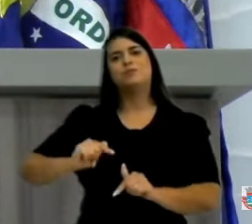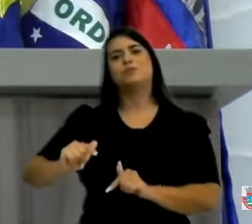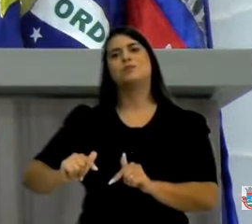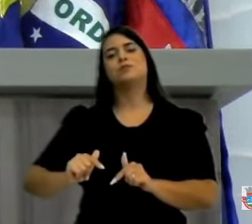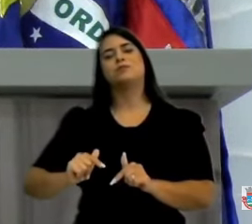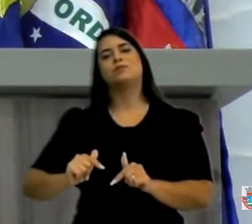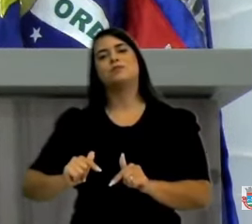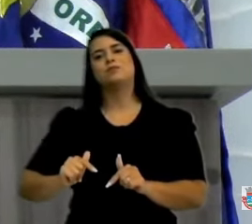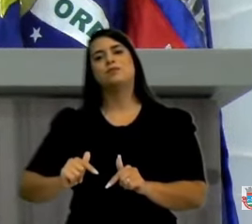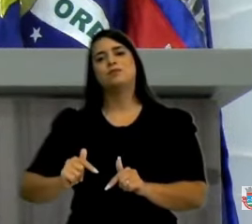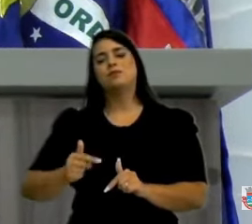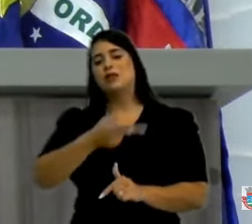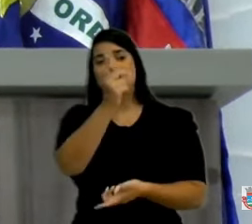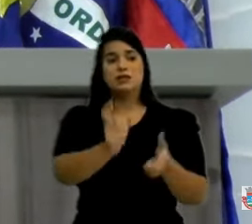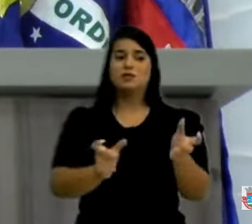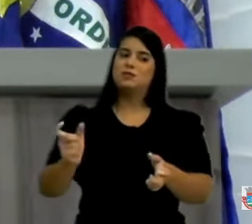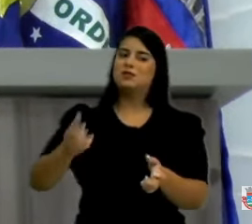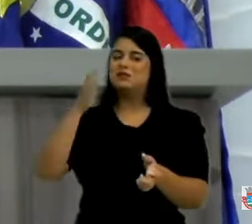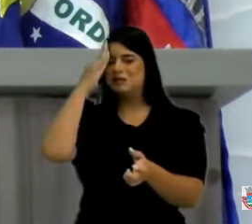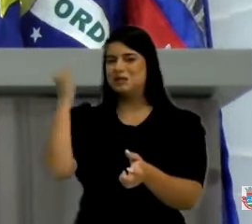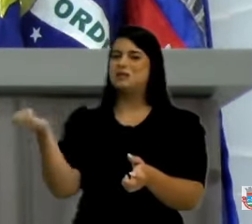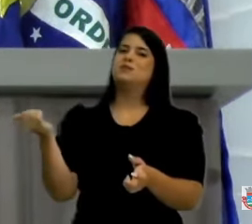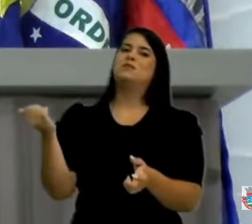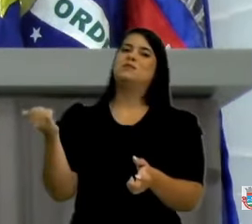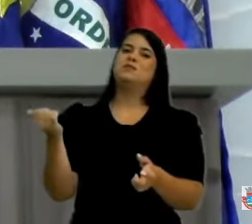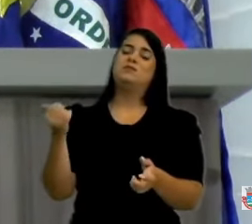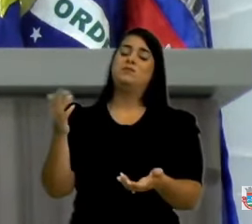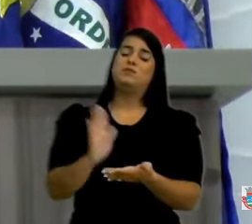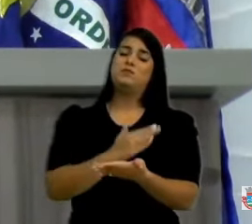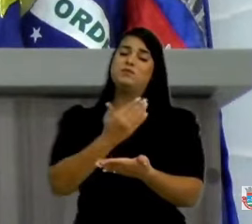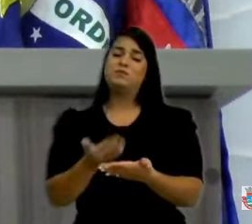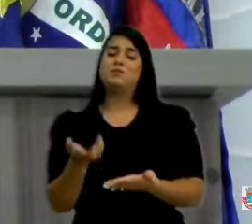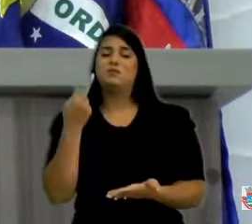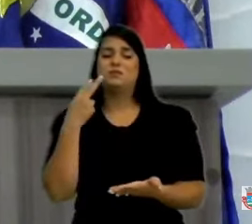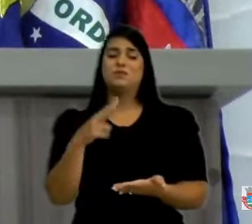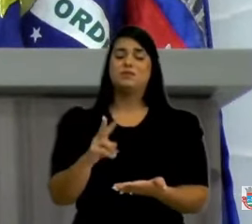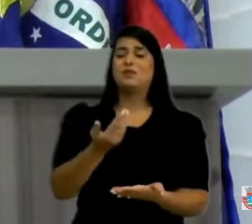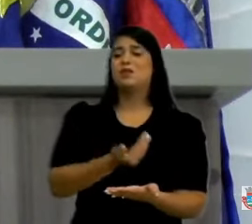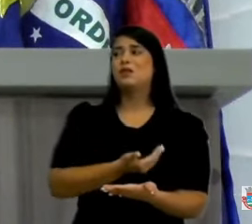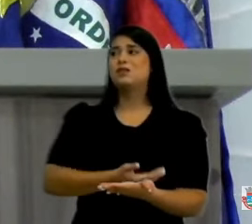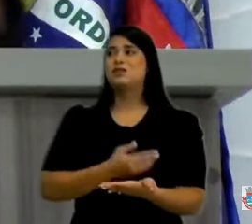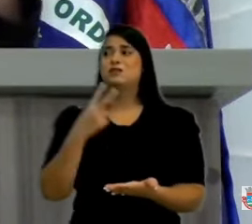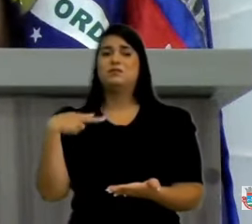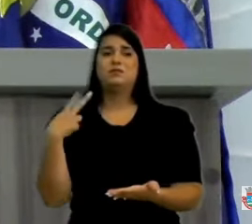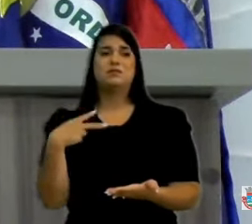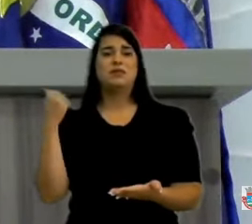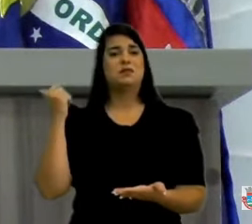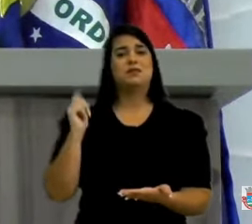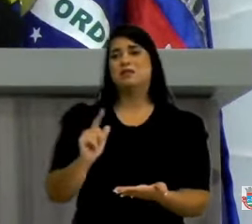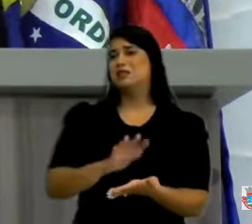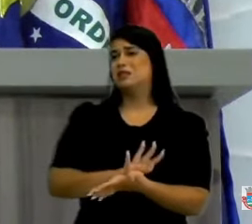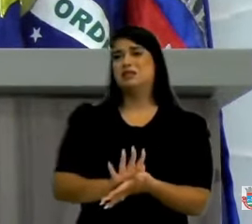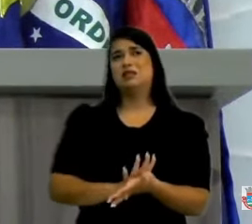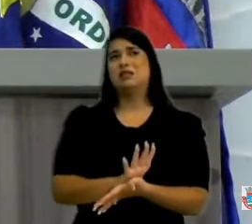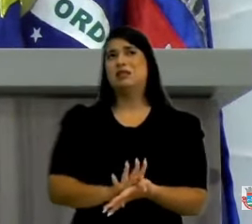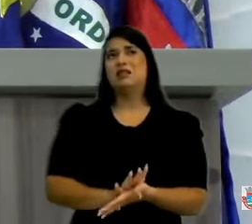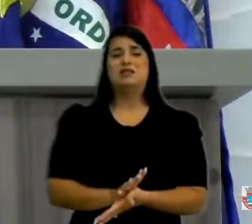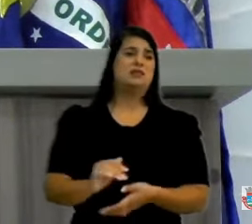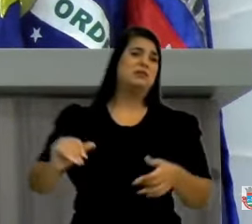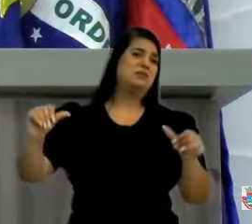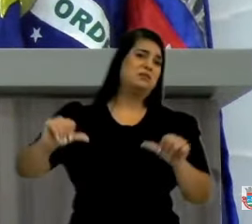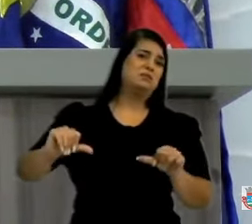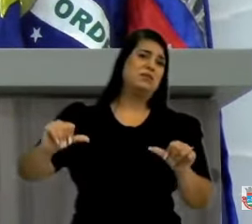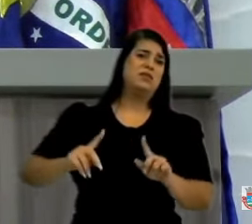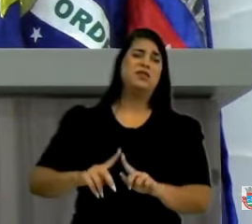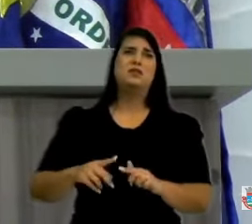que recebem sabem muito bem disso. Às vezes a gente vê colega vereador dizer, ah, não vai ganhar, se ganhar vai ser muito pior. Mas,